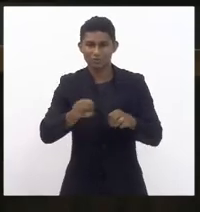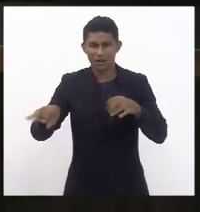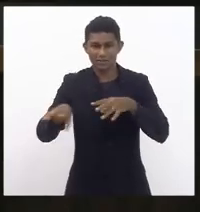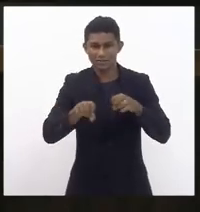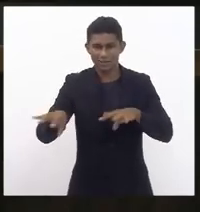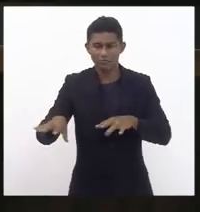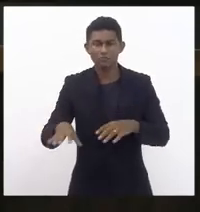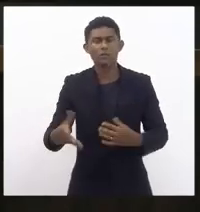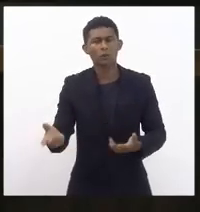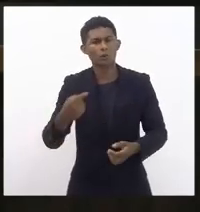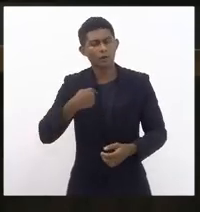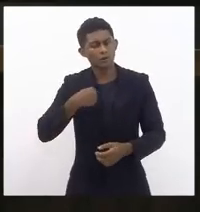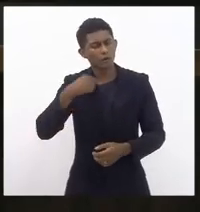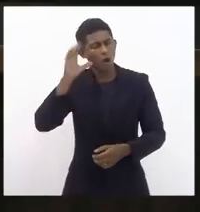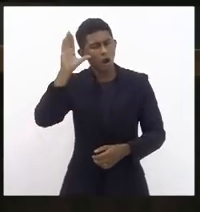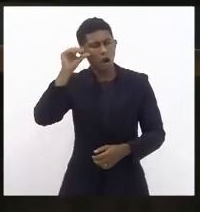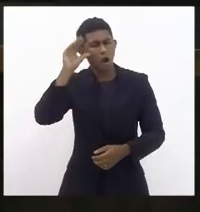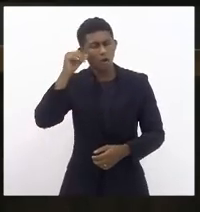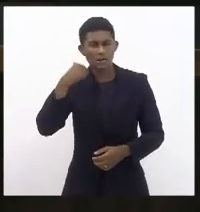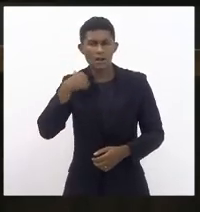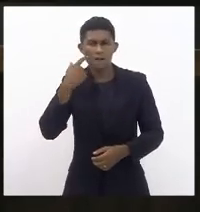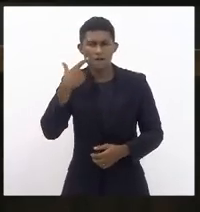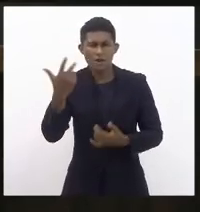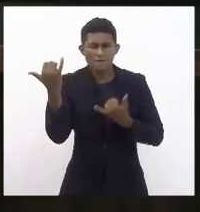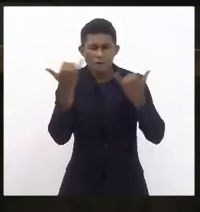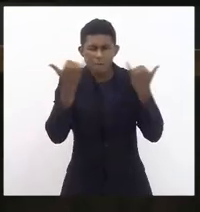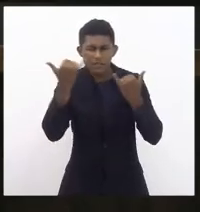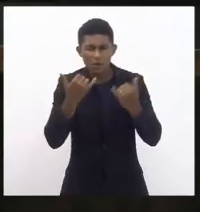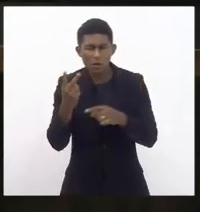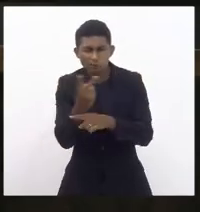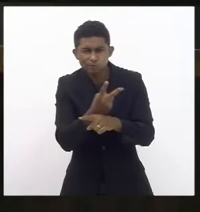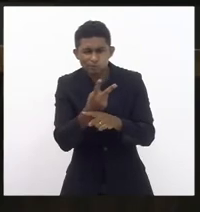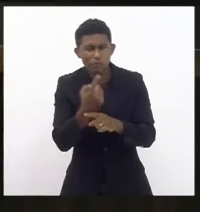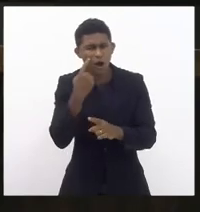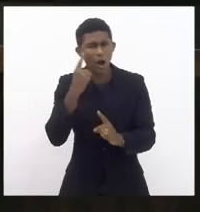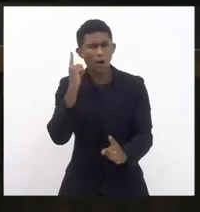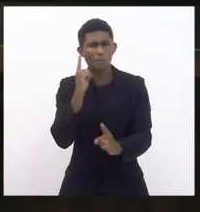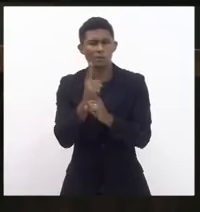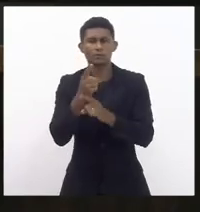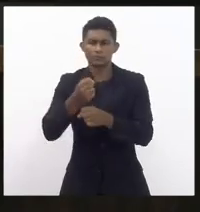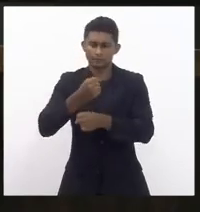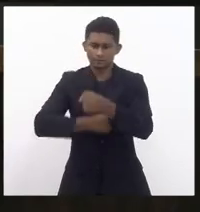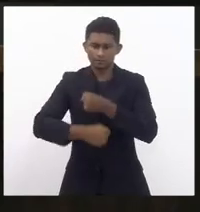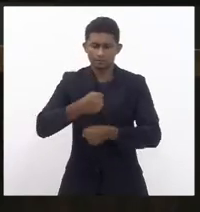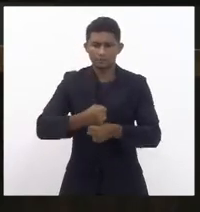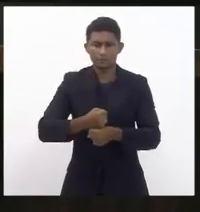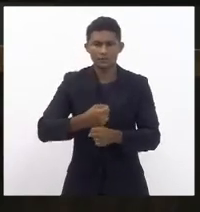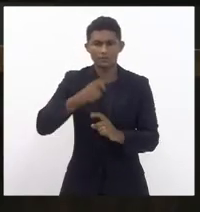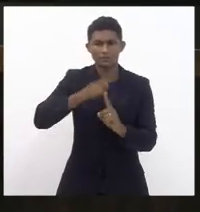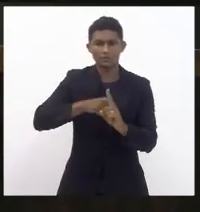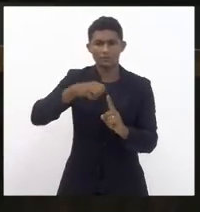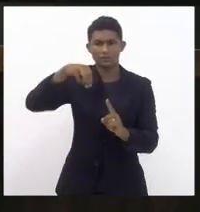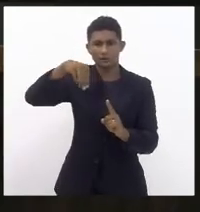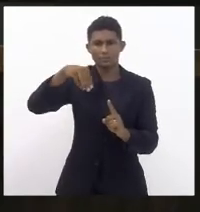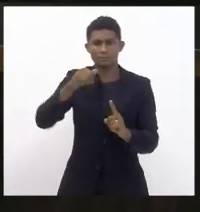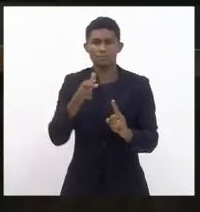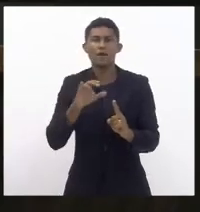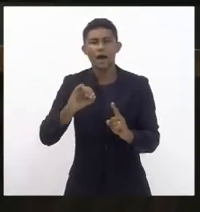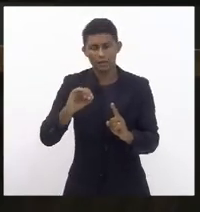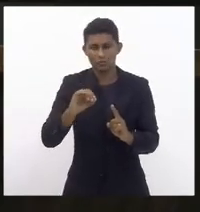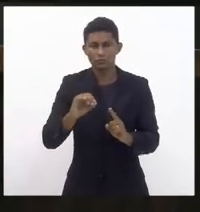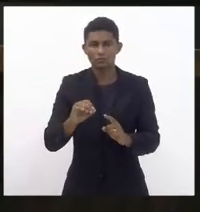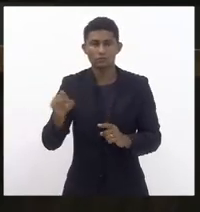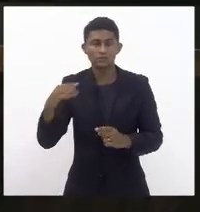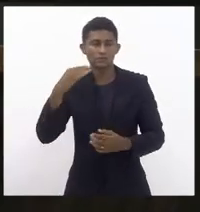Então me informar e Verifiquei que no ano passado em dois em maio do ano passado o Tribunal